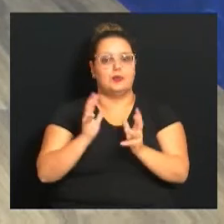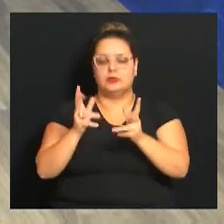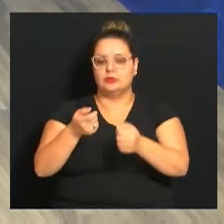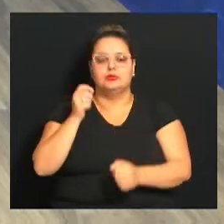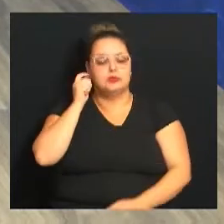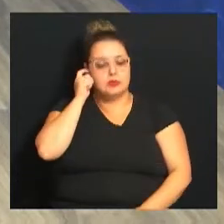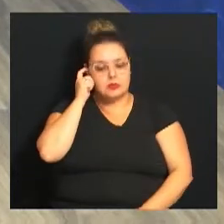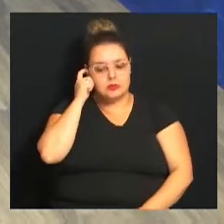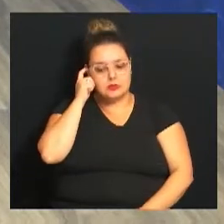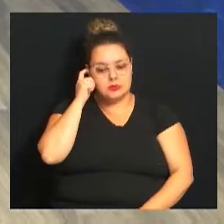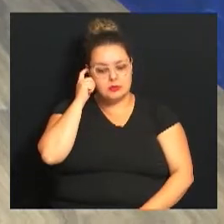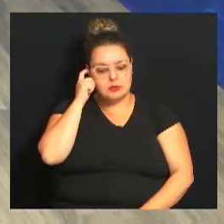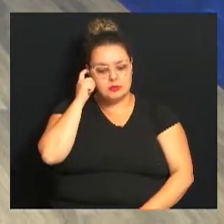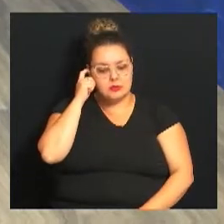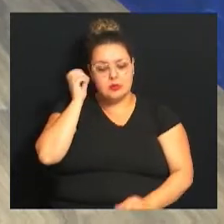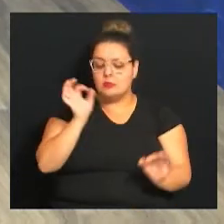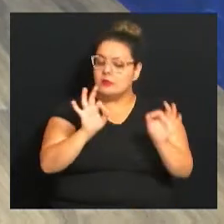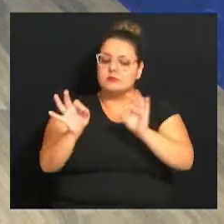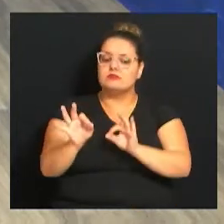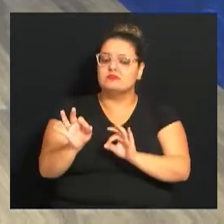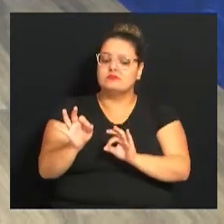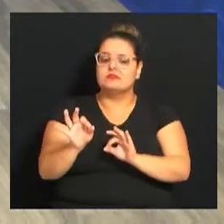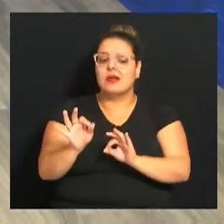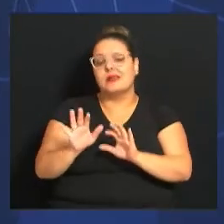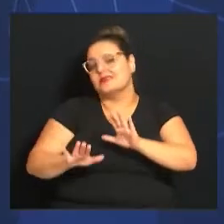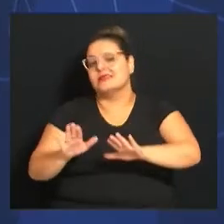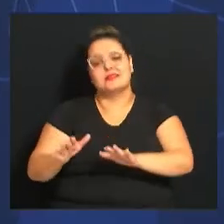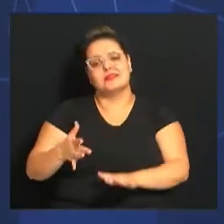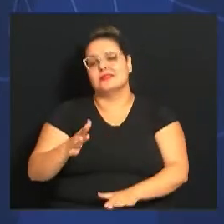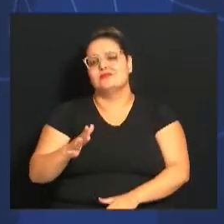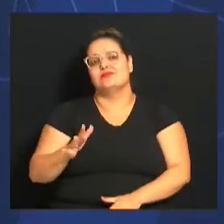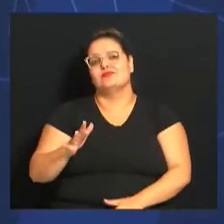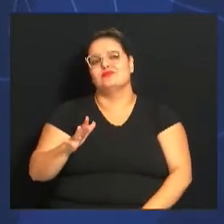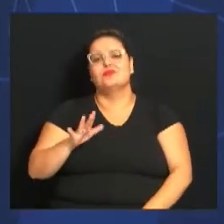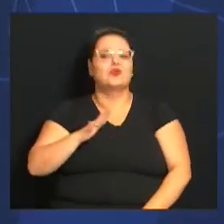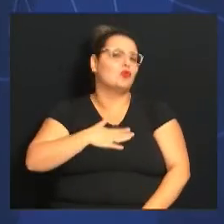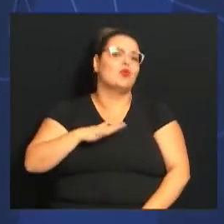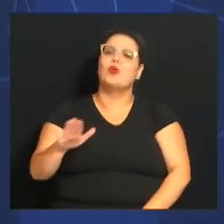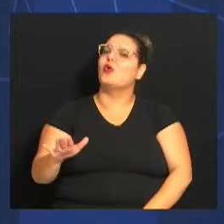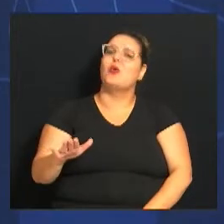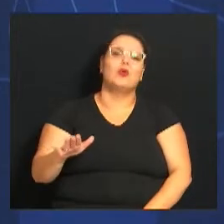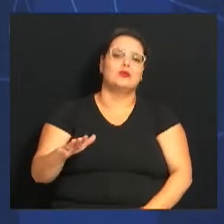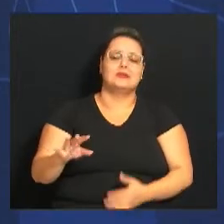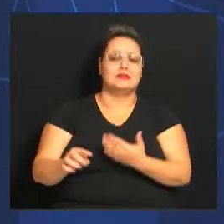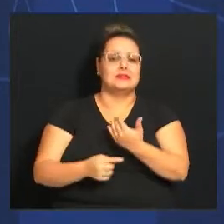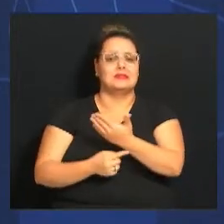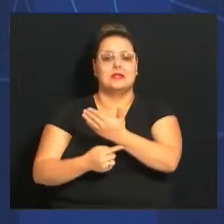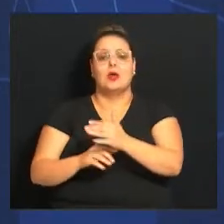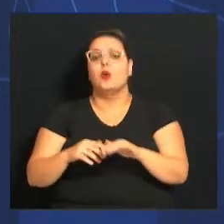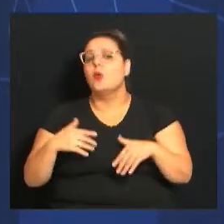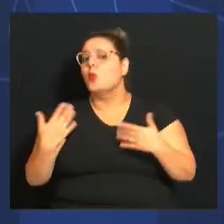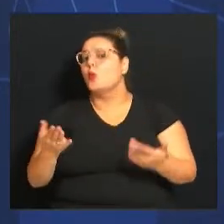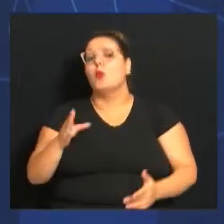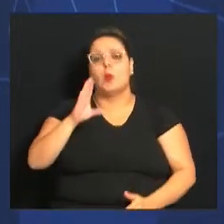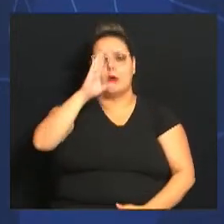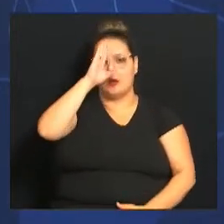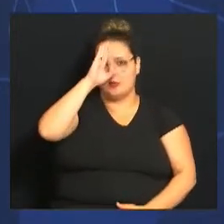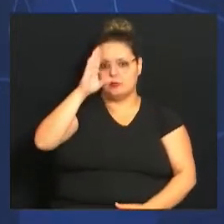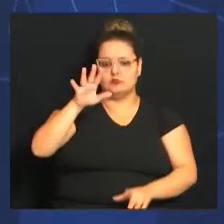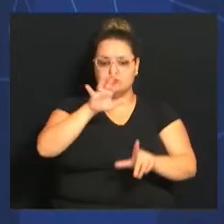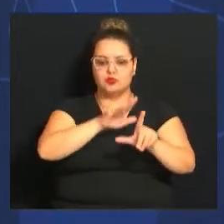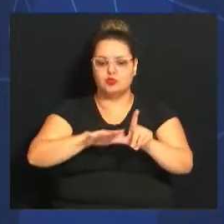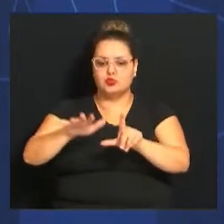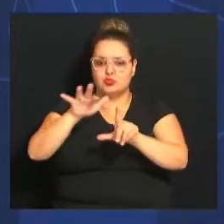muito familiarizado, né, com tecnologia. Qual que foi a principal mudança do streaming no